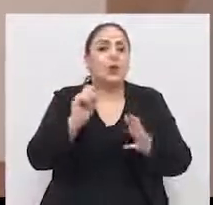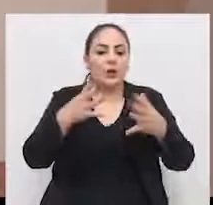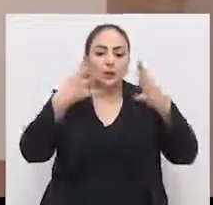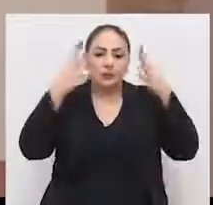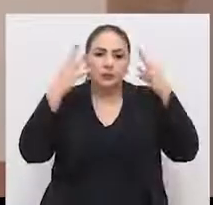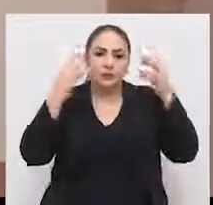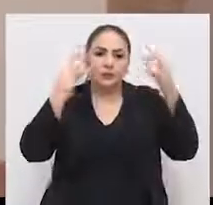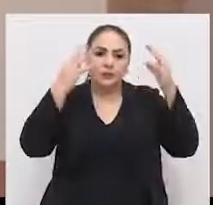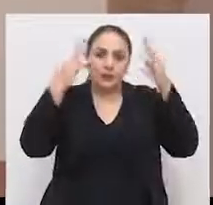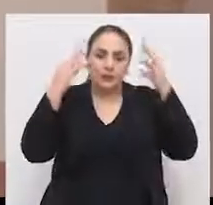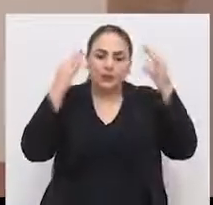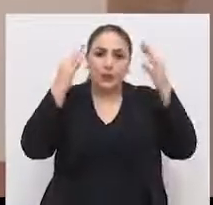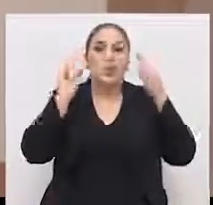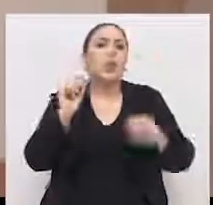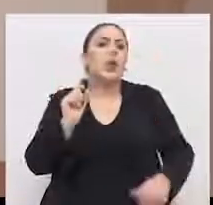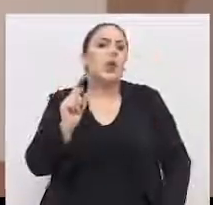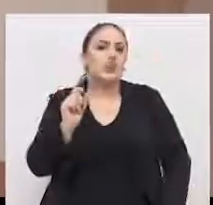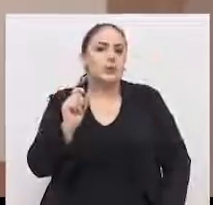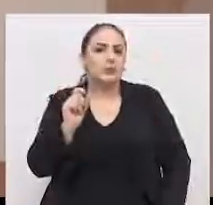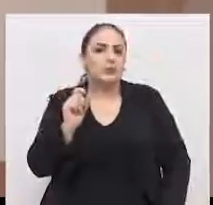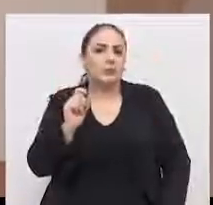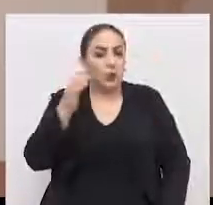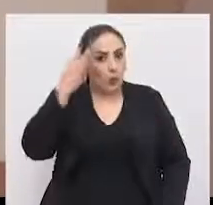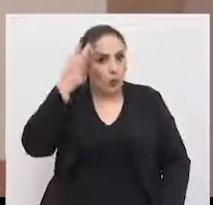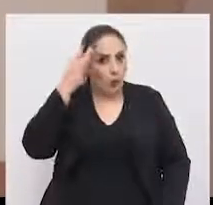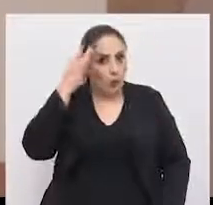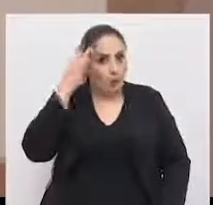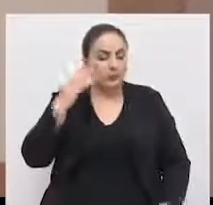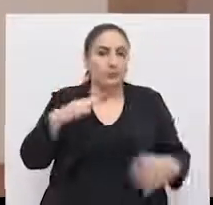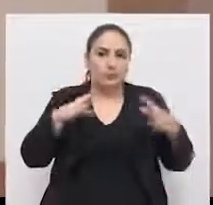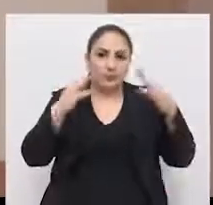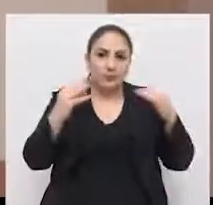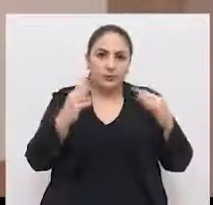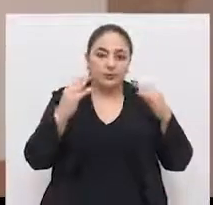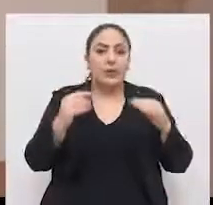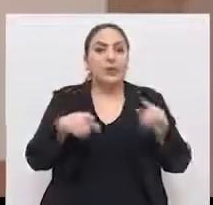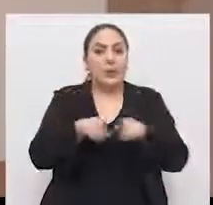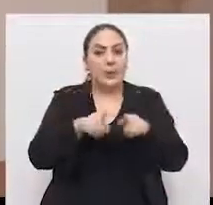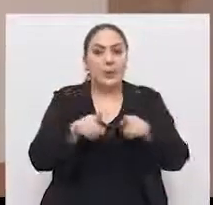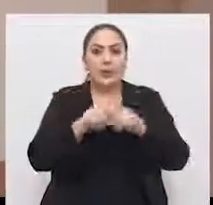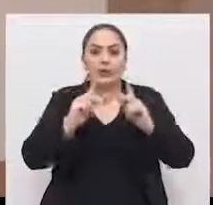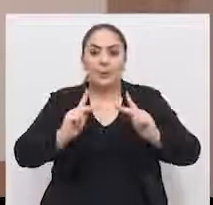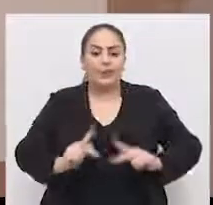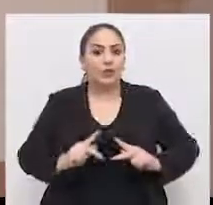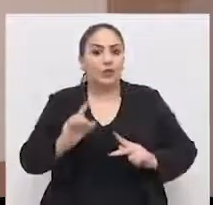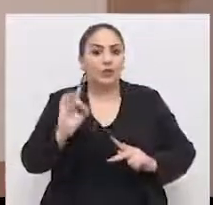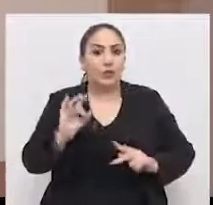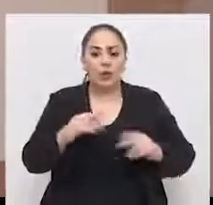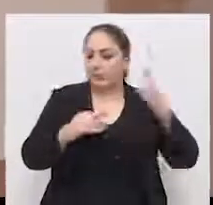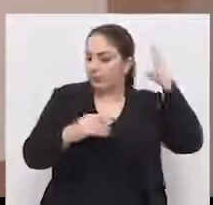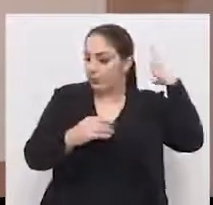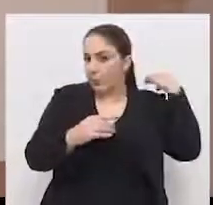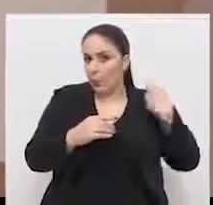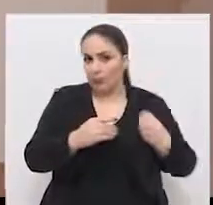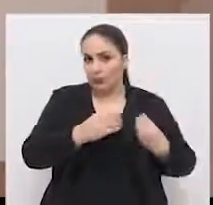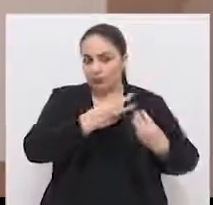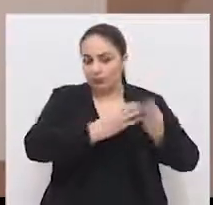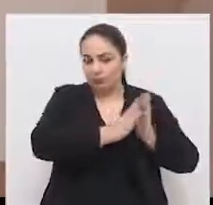significa massagear. Massagear o quê? O couro cabeludo, e muita gente massageia as